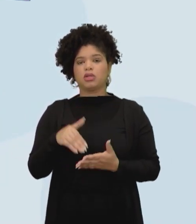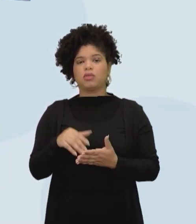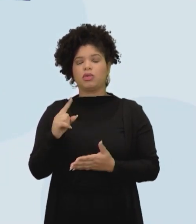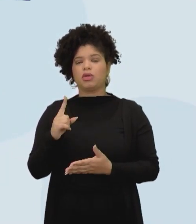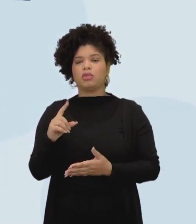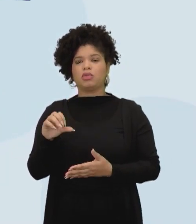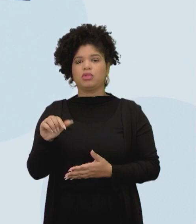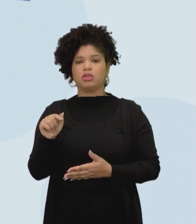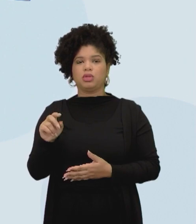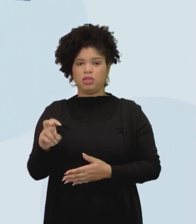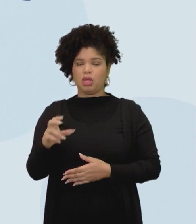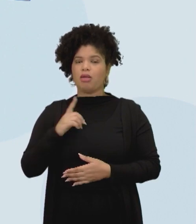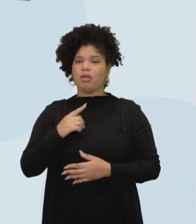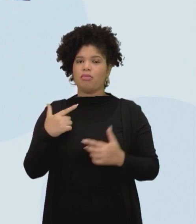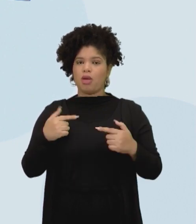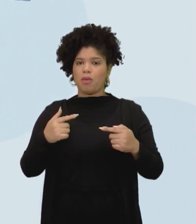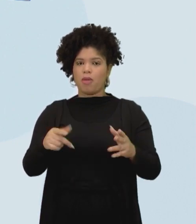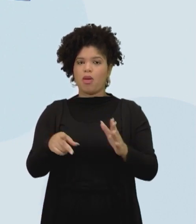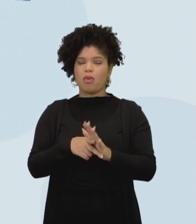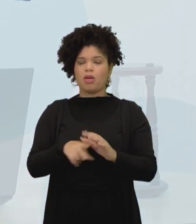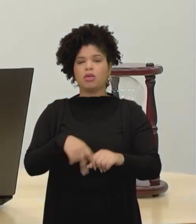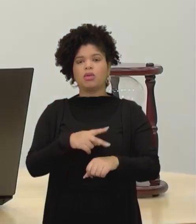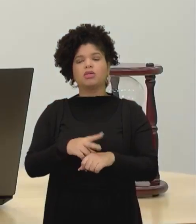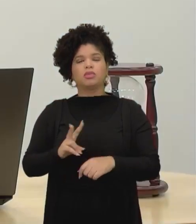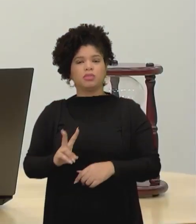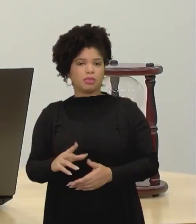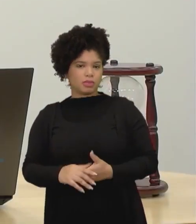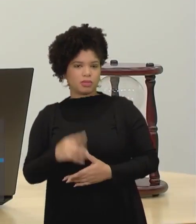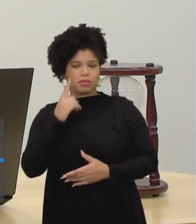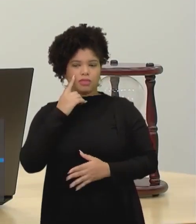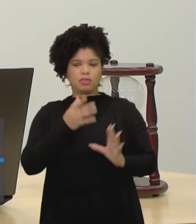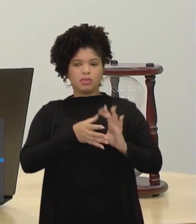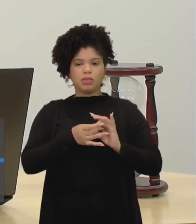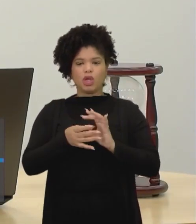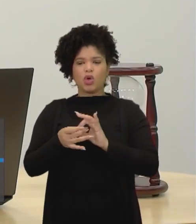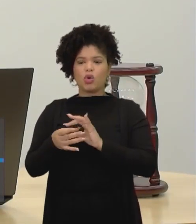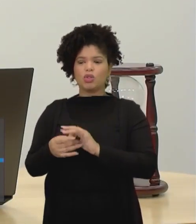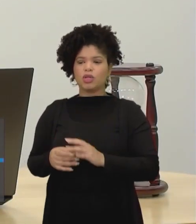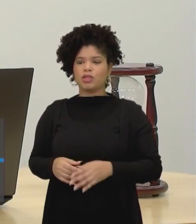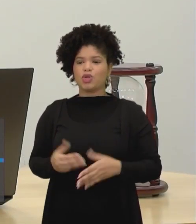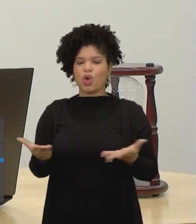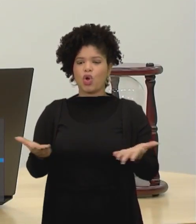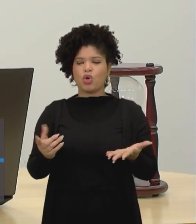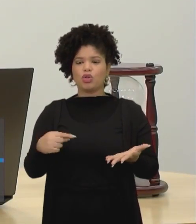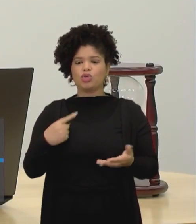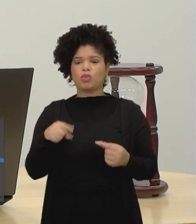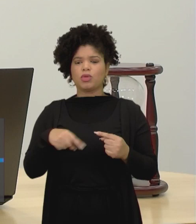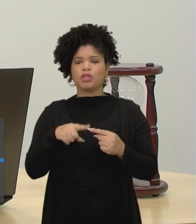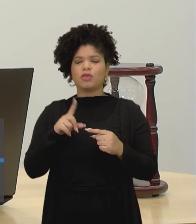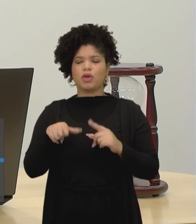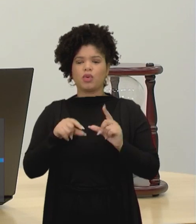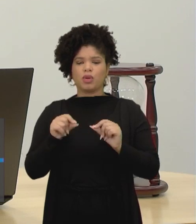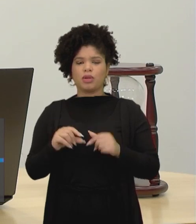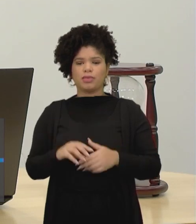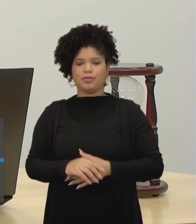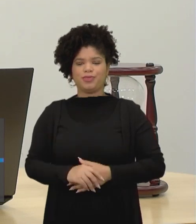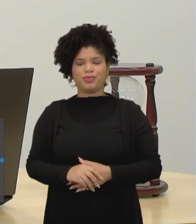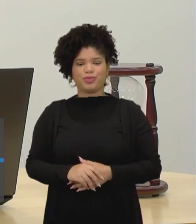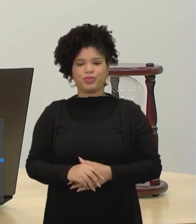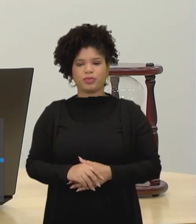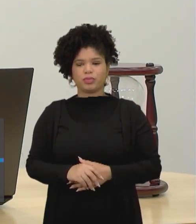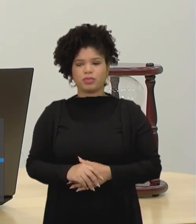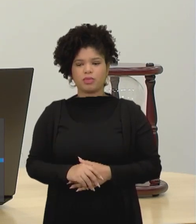Guerra do Vietnã. Então, assim, num contexto geral, o que a gente pretende aqui? O que a gente